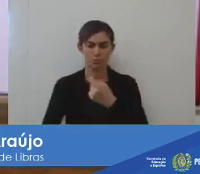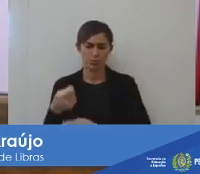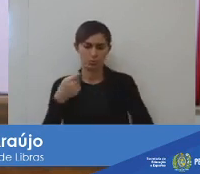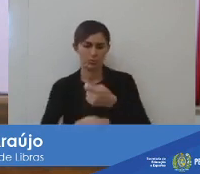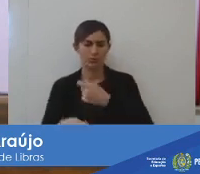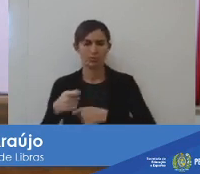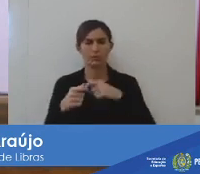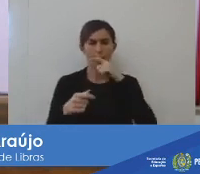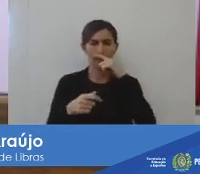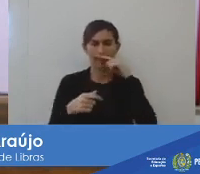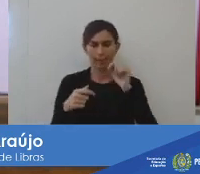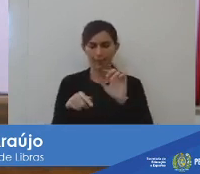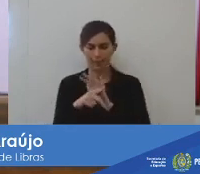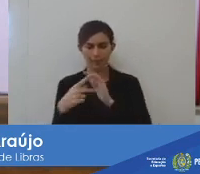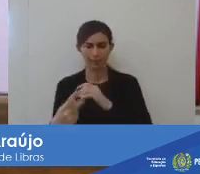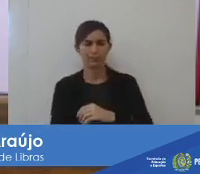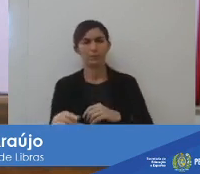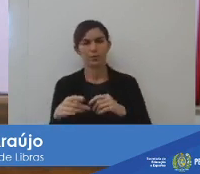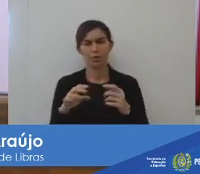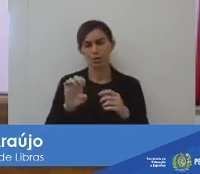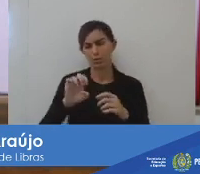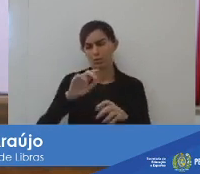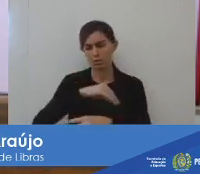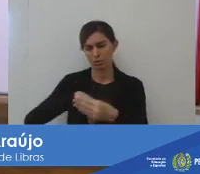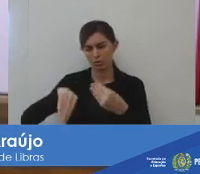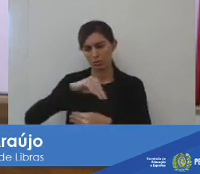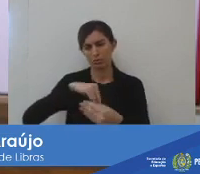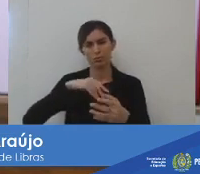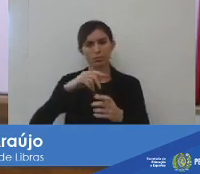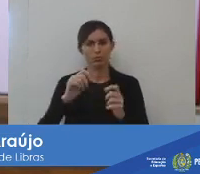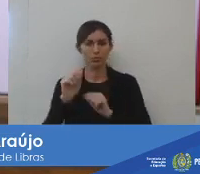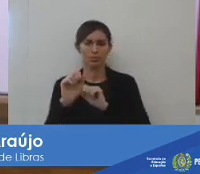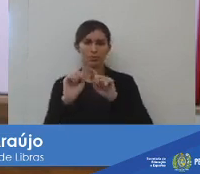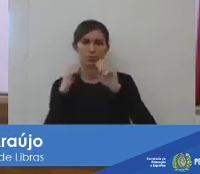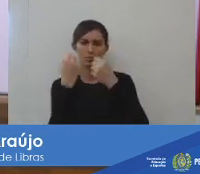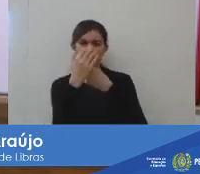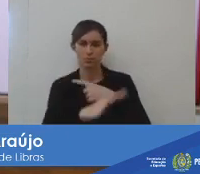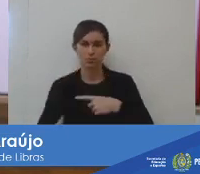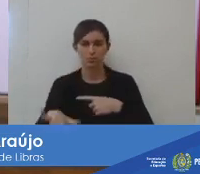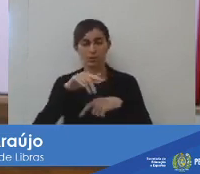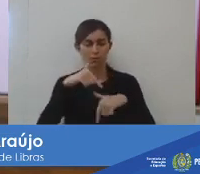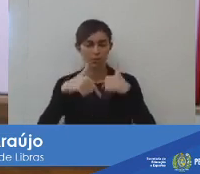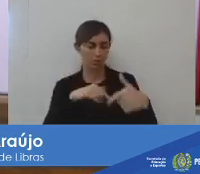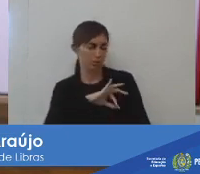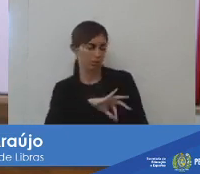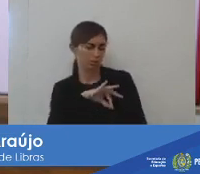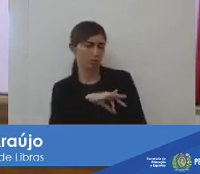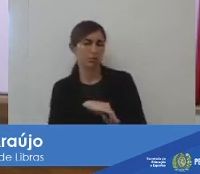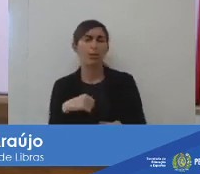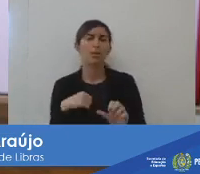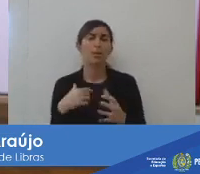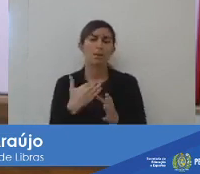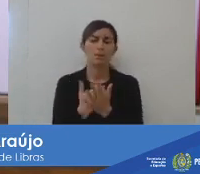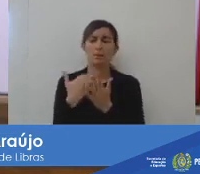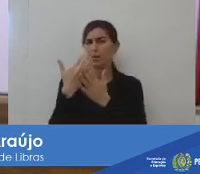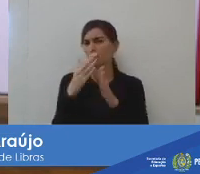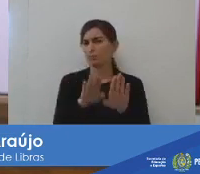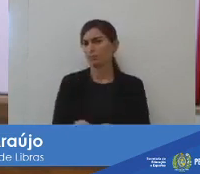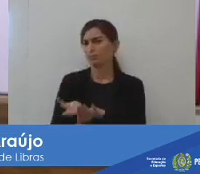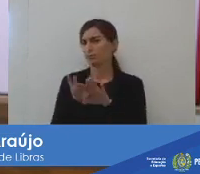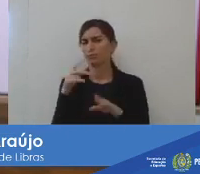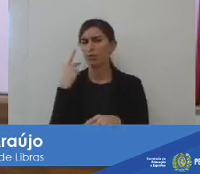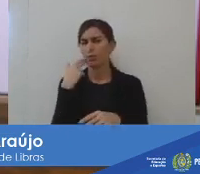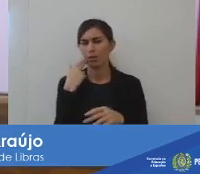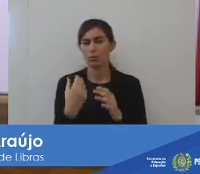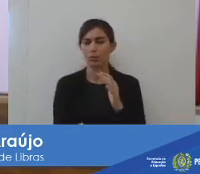comerciantes, que constituem a camada hegemônica da sociedade, e o trabalho assalariado ele se torna mais comum. Então a